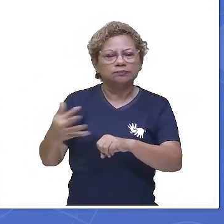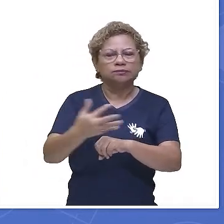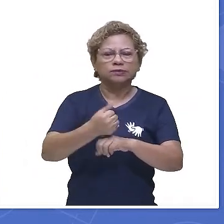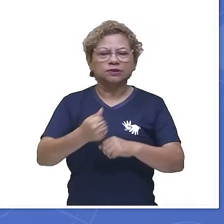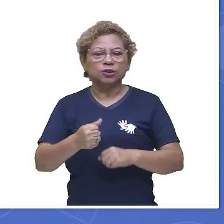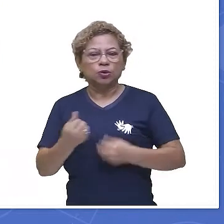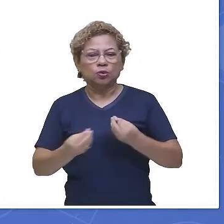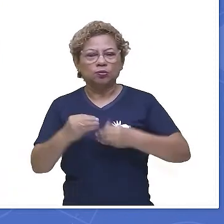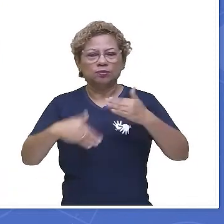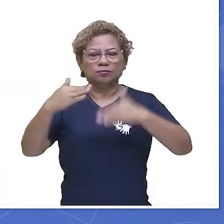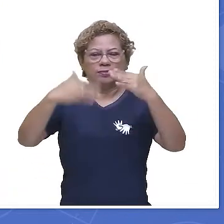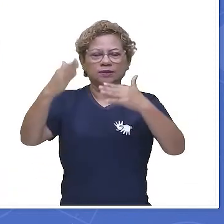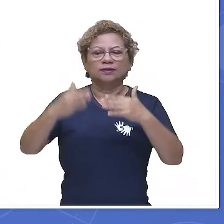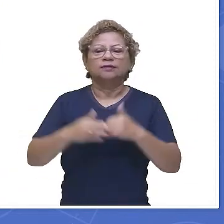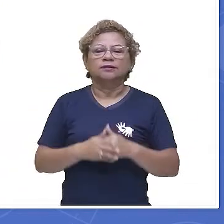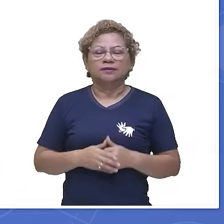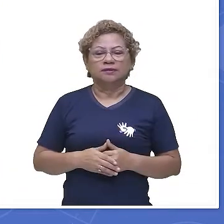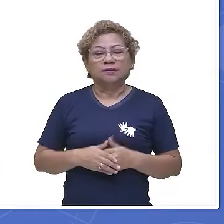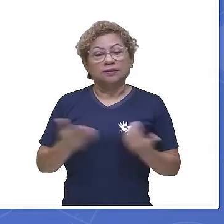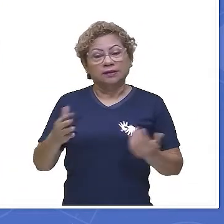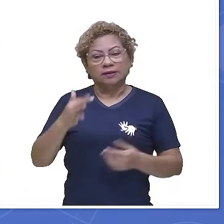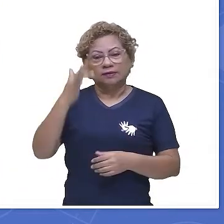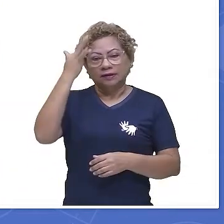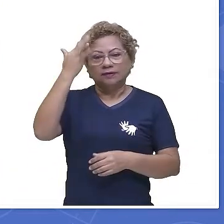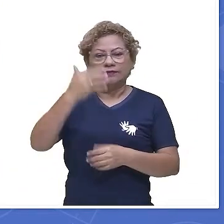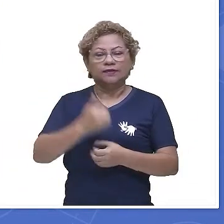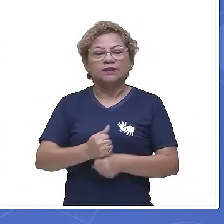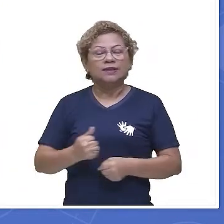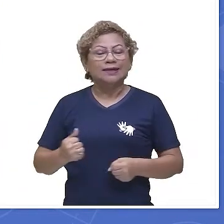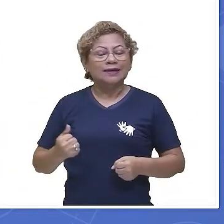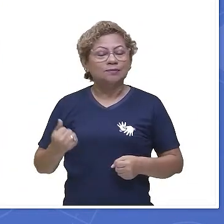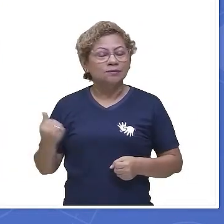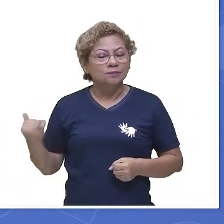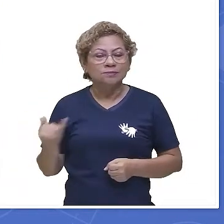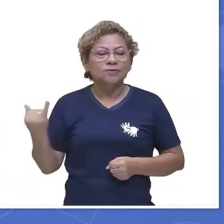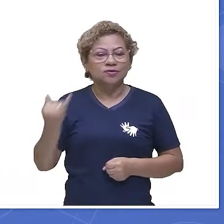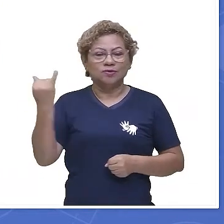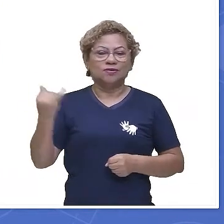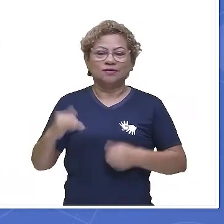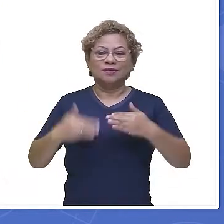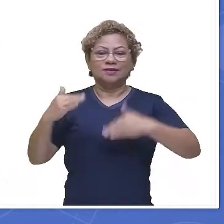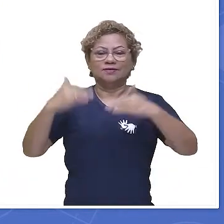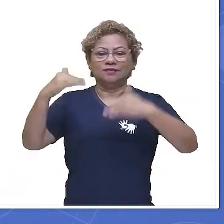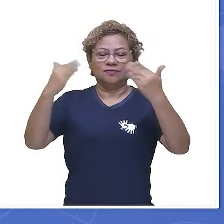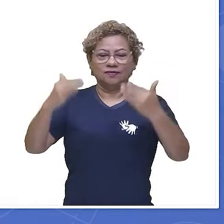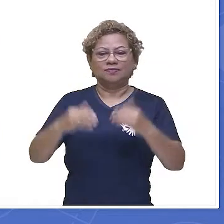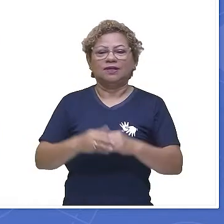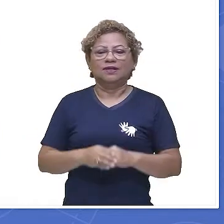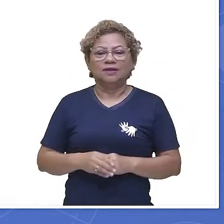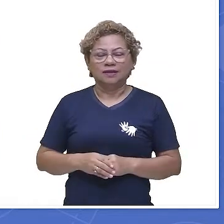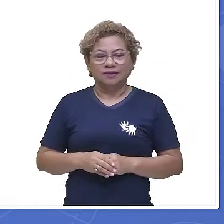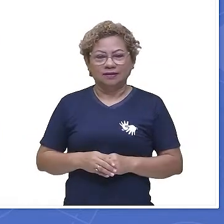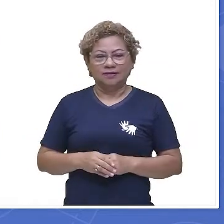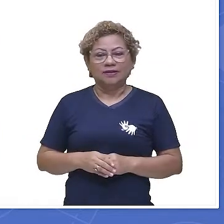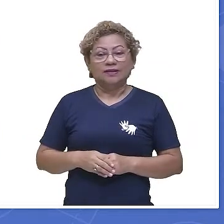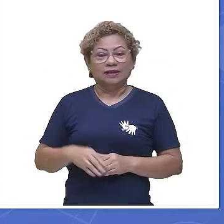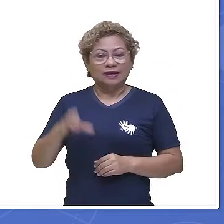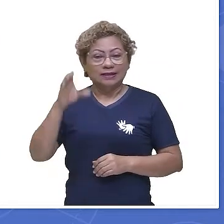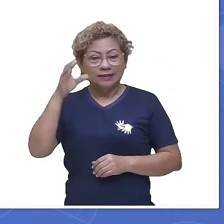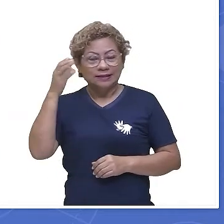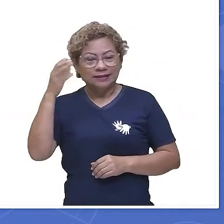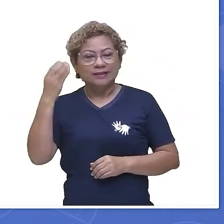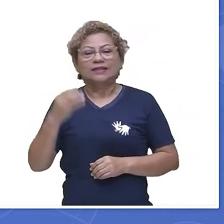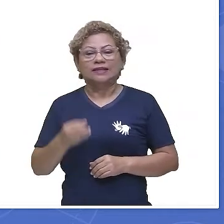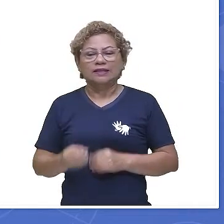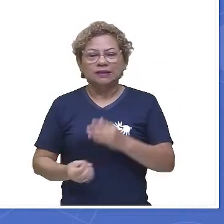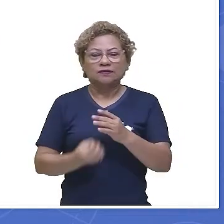tecnológico. A física é, portanto, uma ciência em pleno desenvolvimento. A ciência e o mundo à nossa volta se